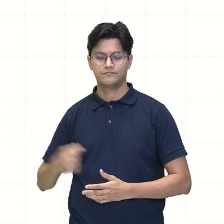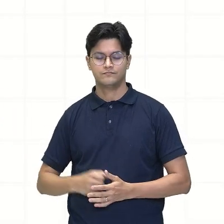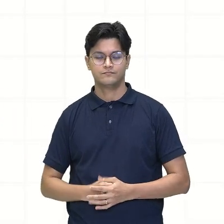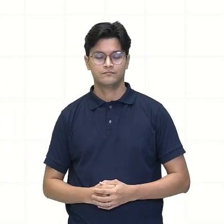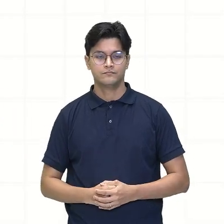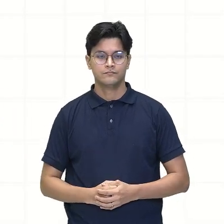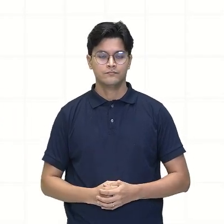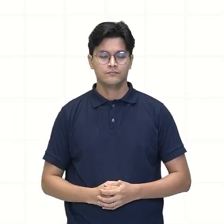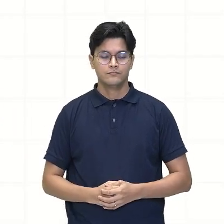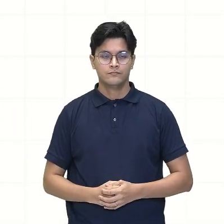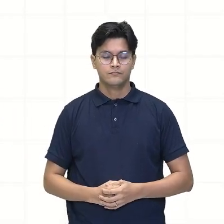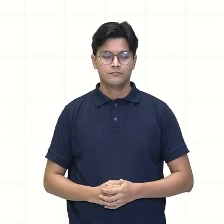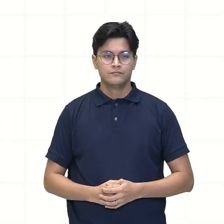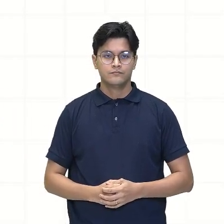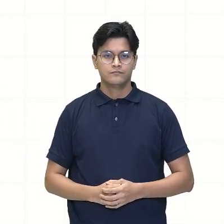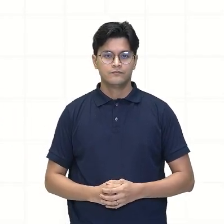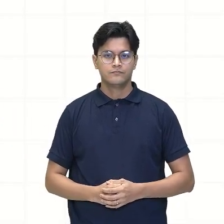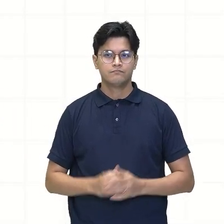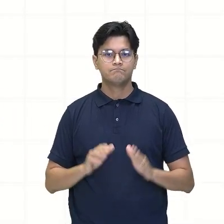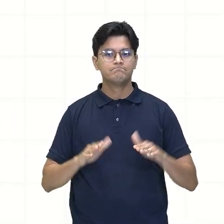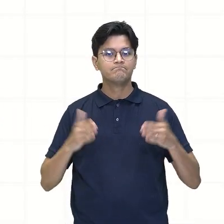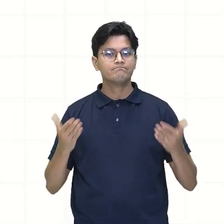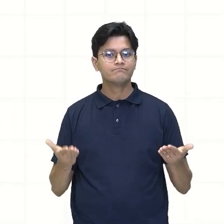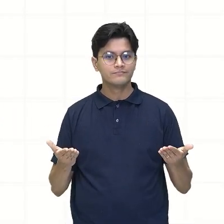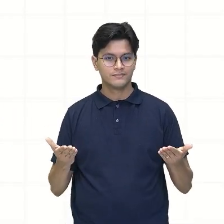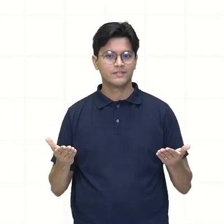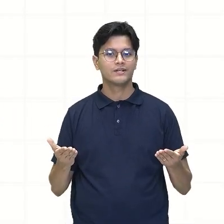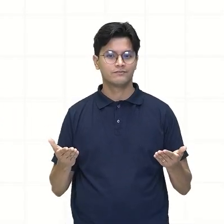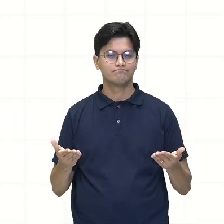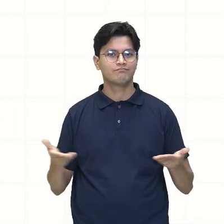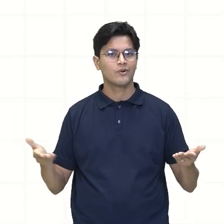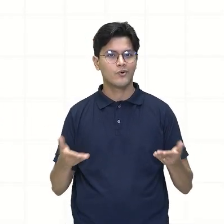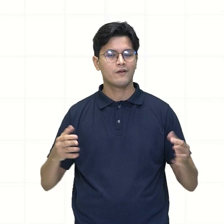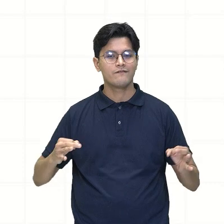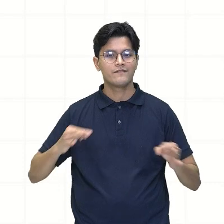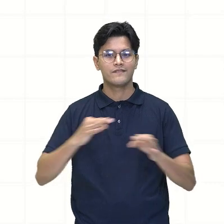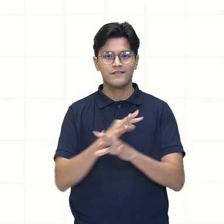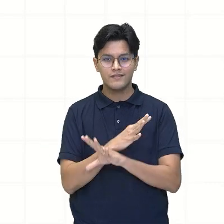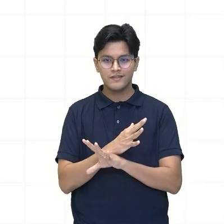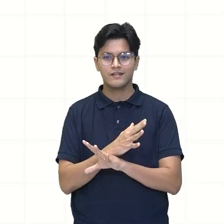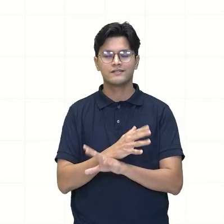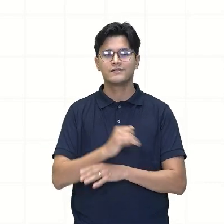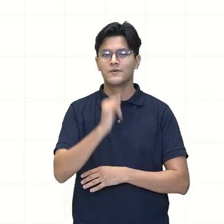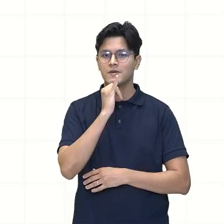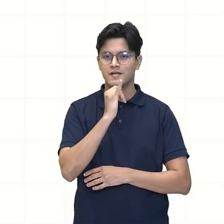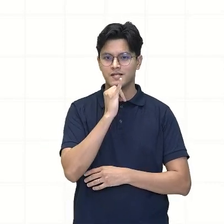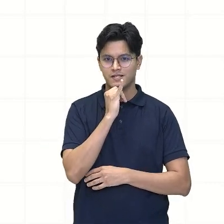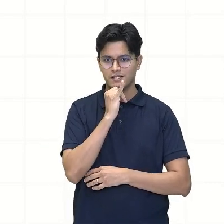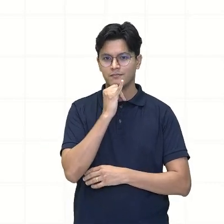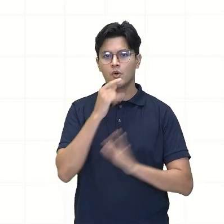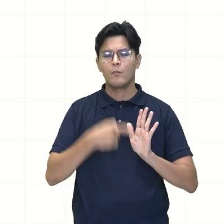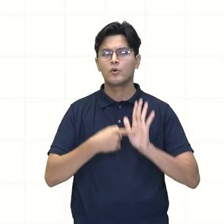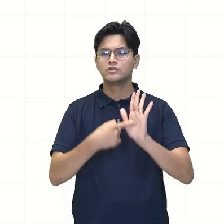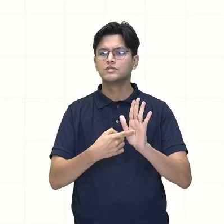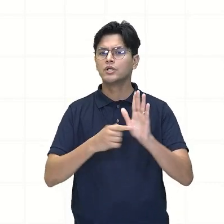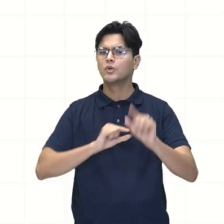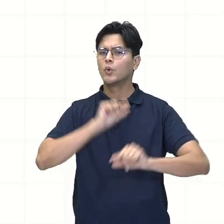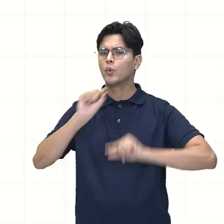26,57 graus. Então, com isso, a gente finaliza nossos exemplos, comprovando